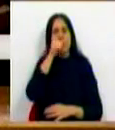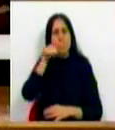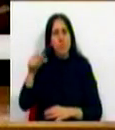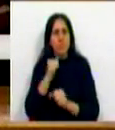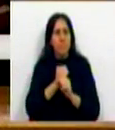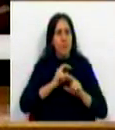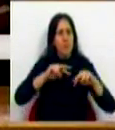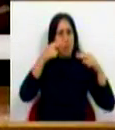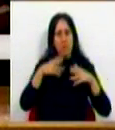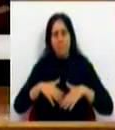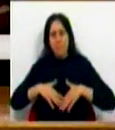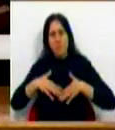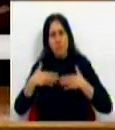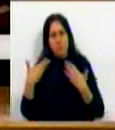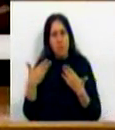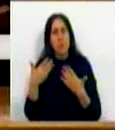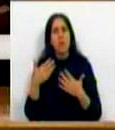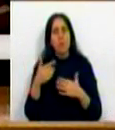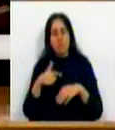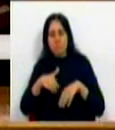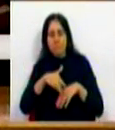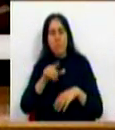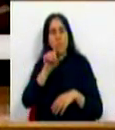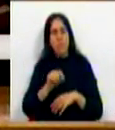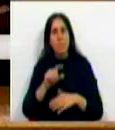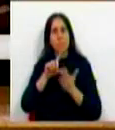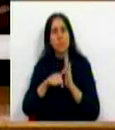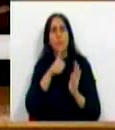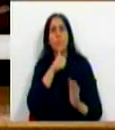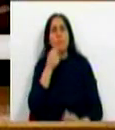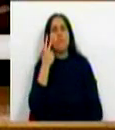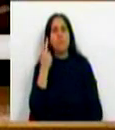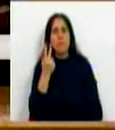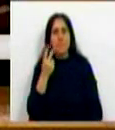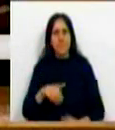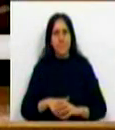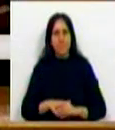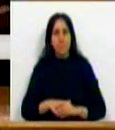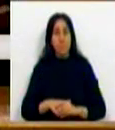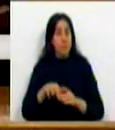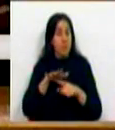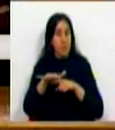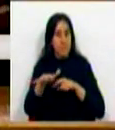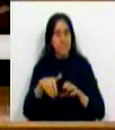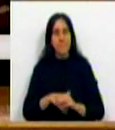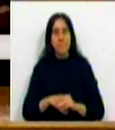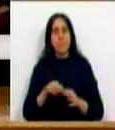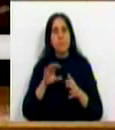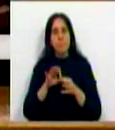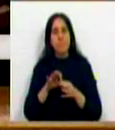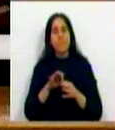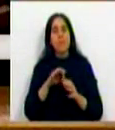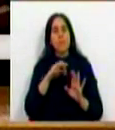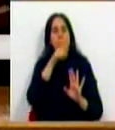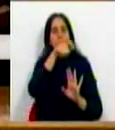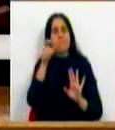carreiras, para o seu bem-estar, não apenas imediato, mas para os próprios projetos de vida. Os impactos sobre as pressões demográficas,